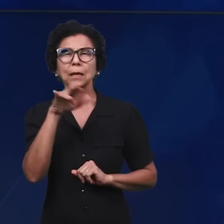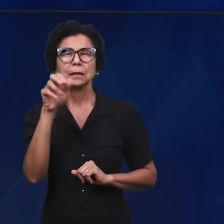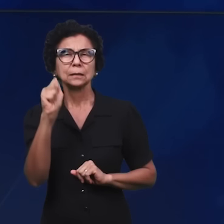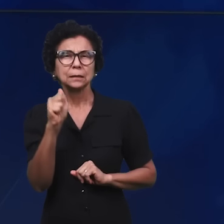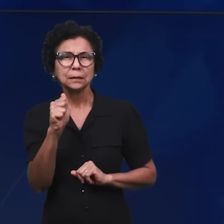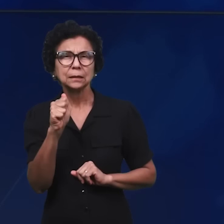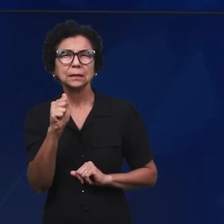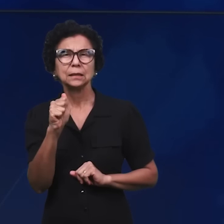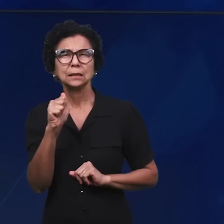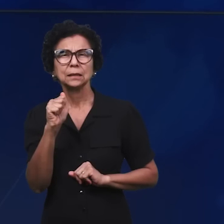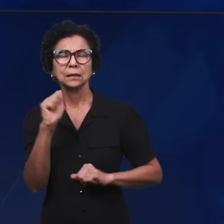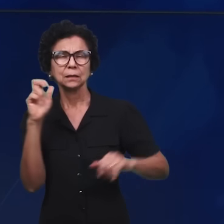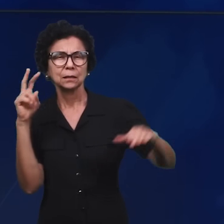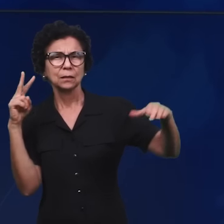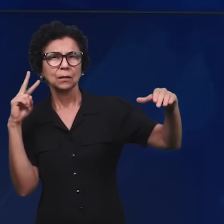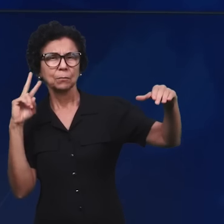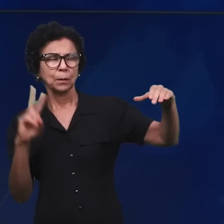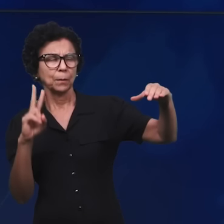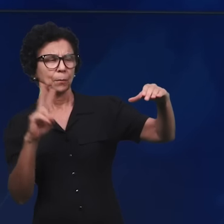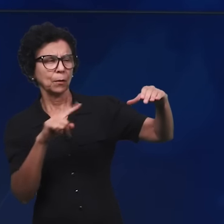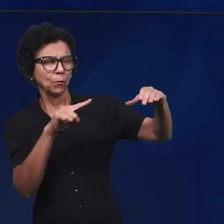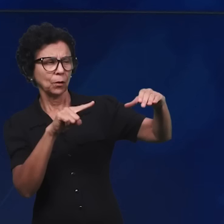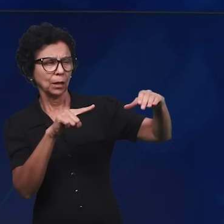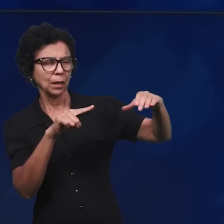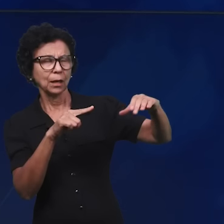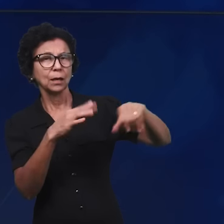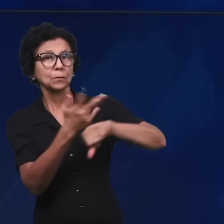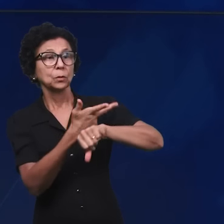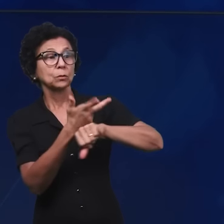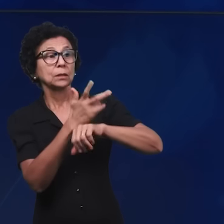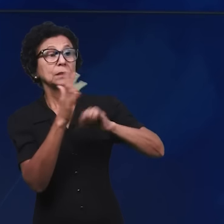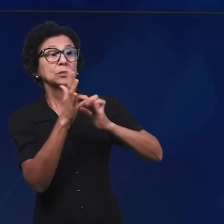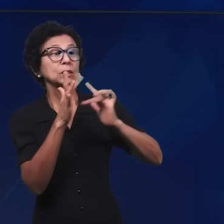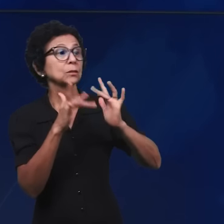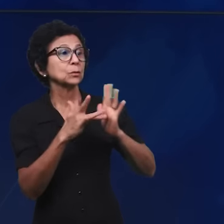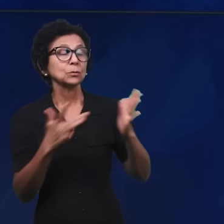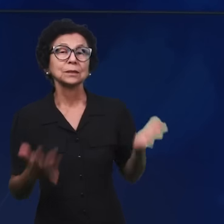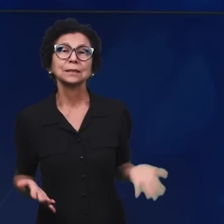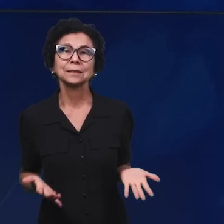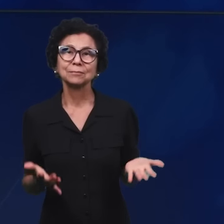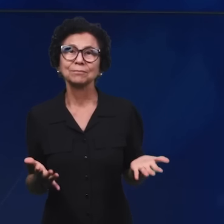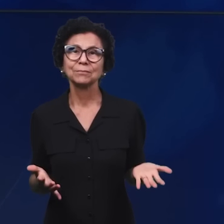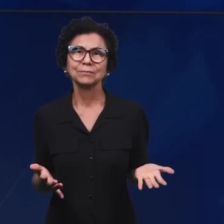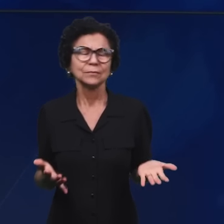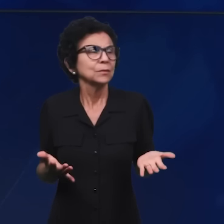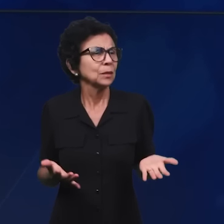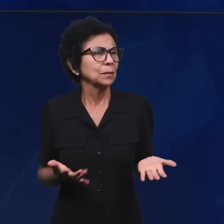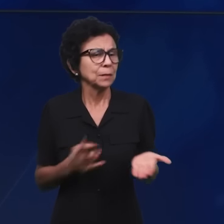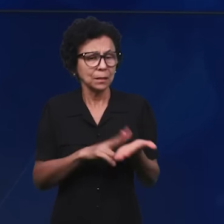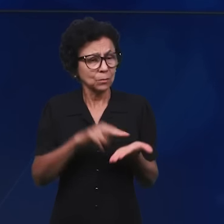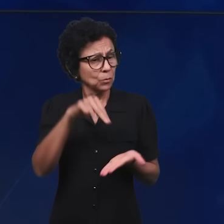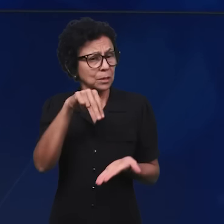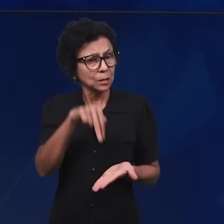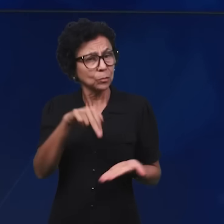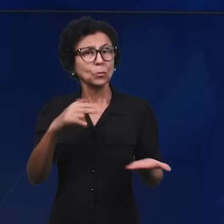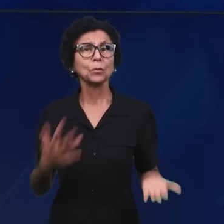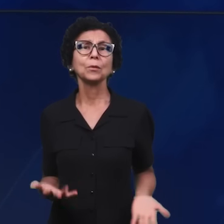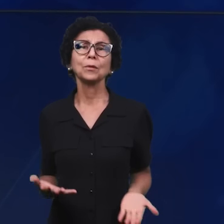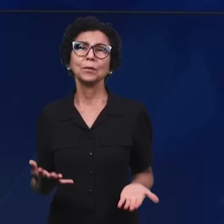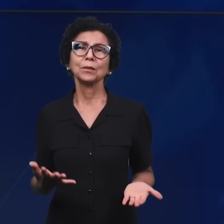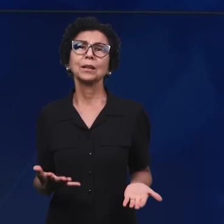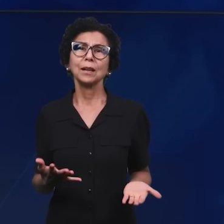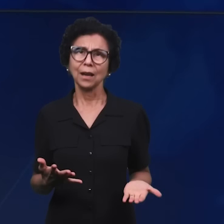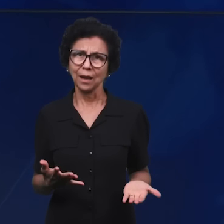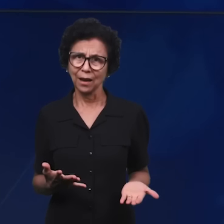vive entre os mortos? Jesus está vivo. E aonde ele ressuscitou? Na sepultura de José